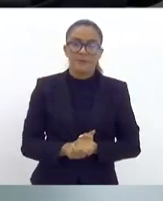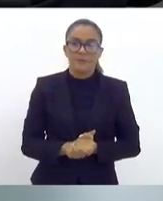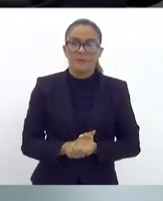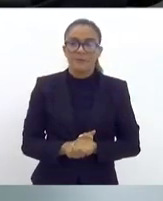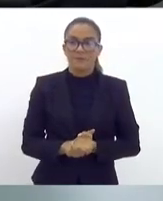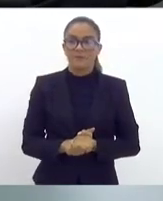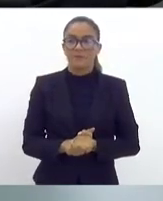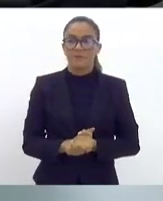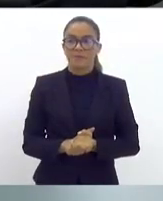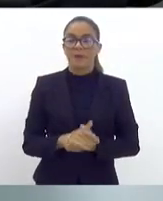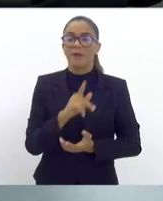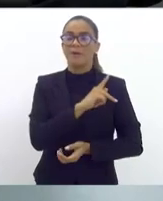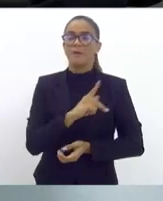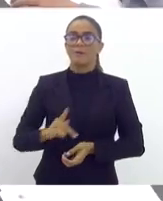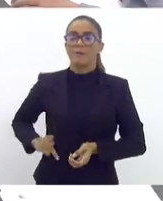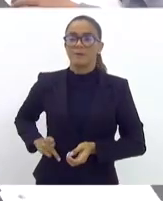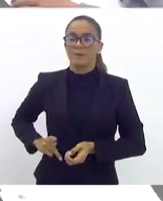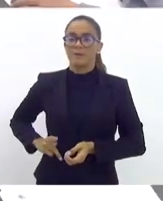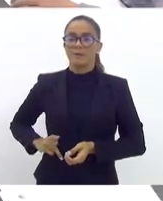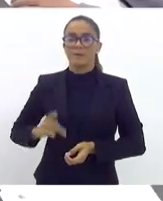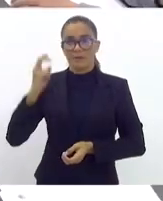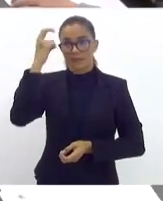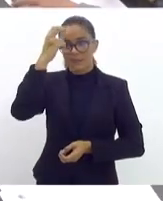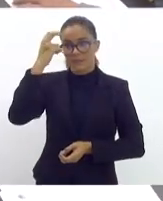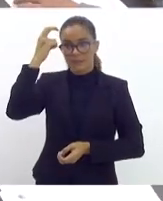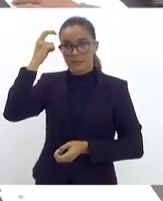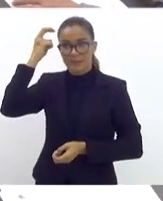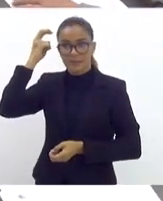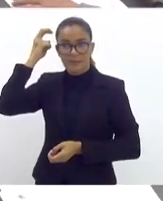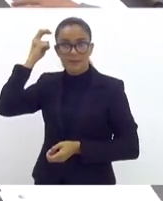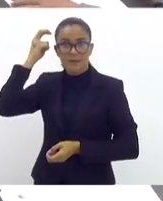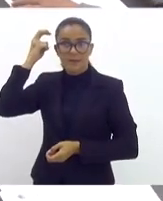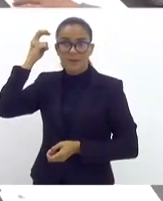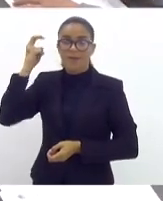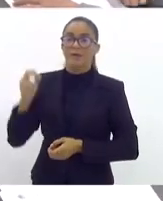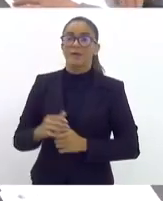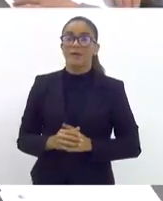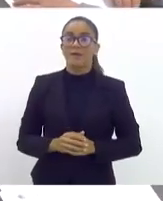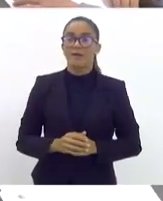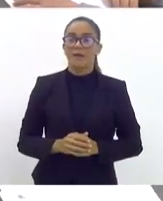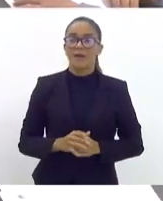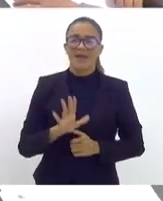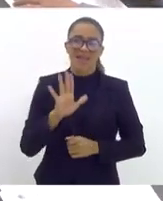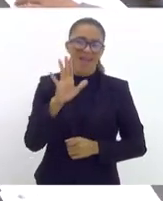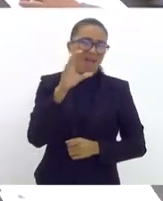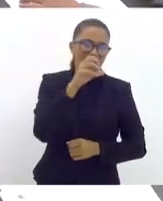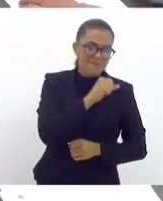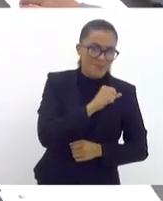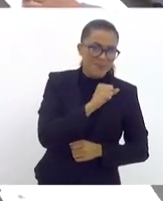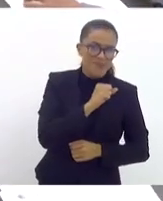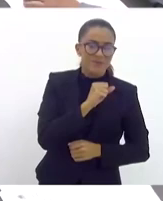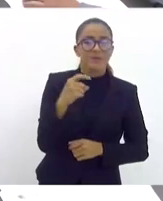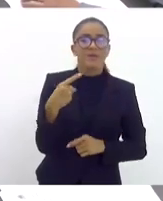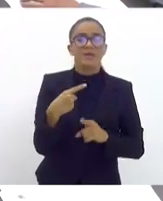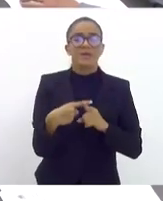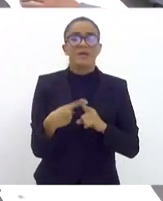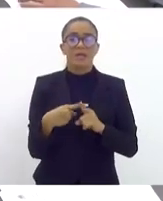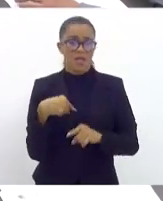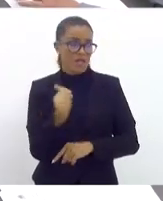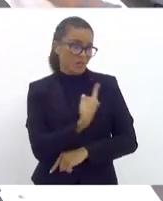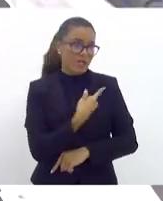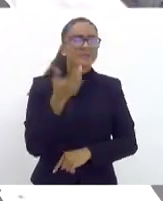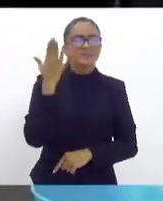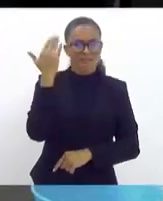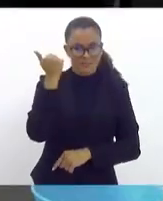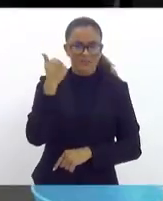perfeito Deputado Deputado Verônica depois é muito rápido é porque a gente